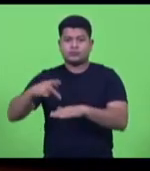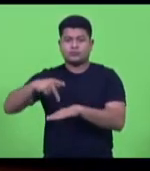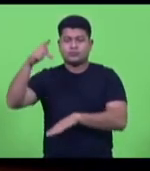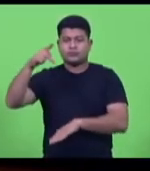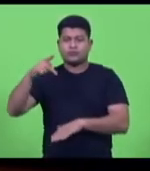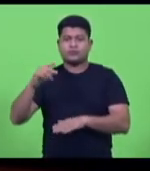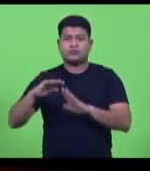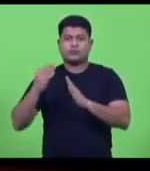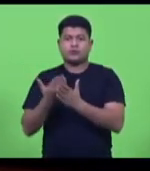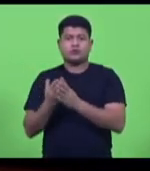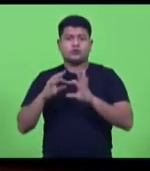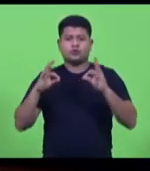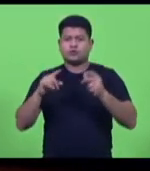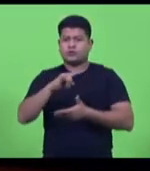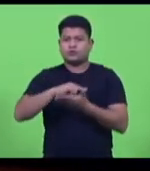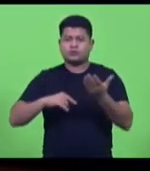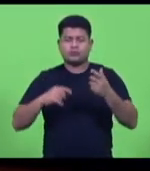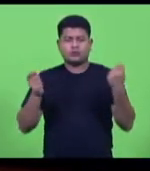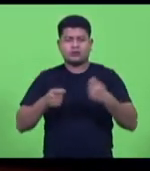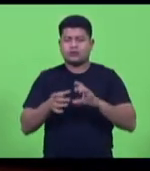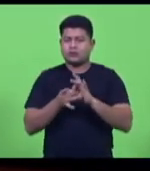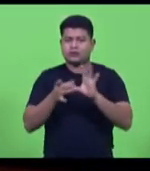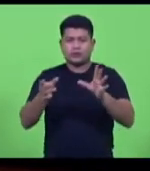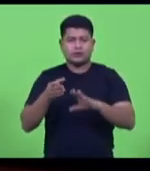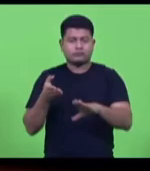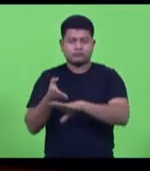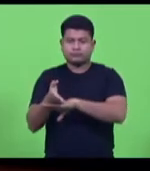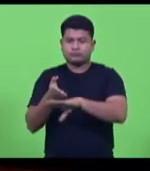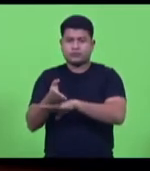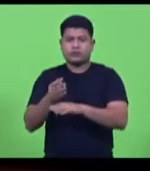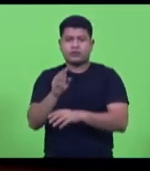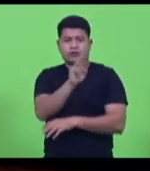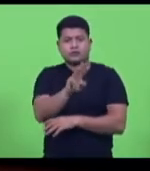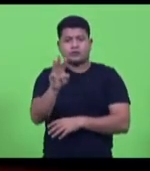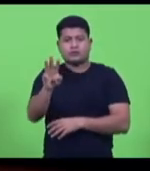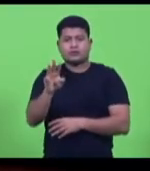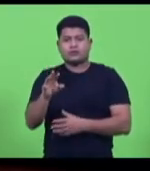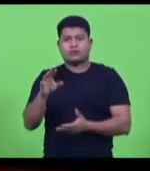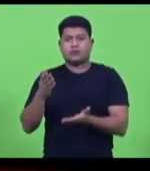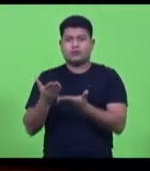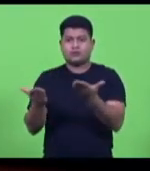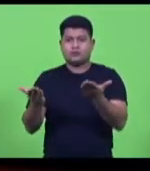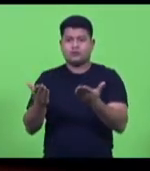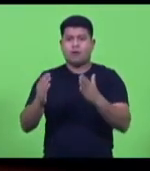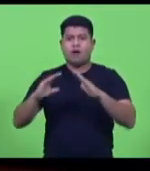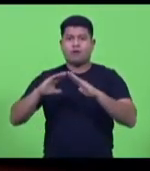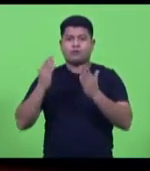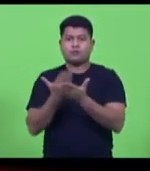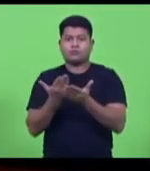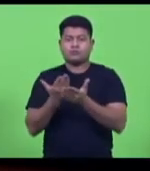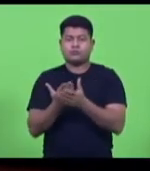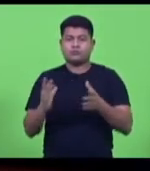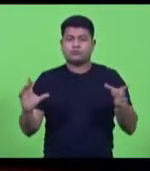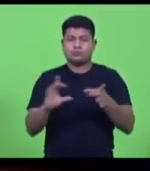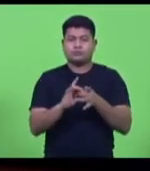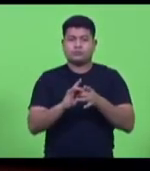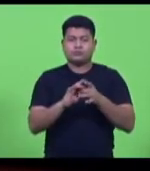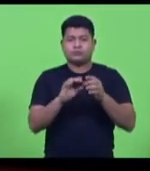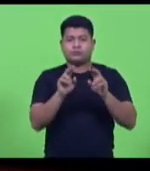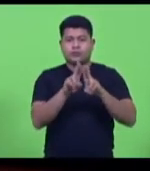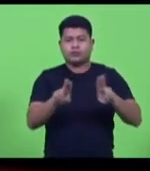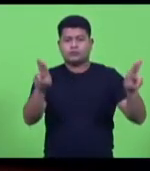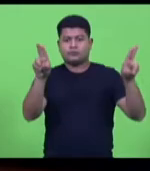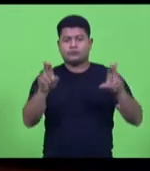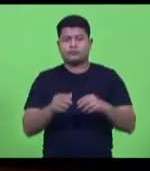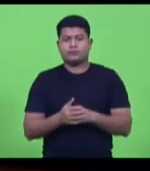estão disponíveis para consulta no site do Centro do Colégio de Aplicação da UFSC. Vale